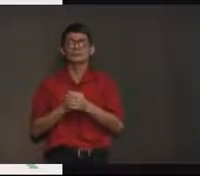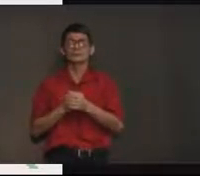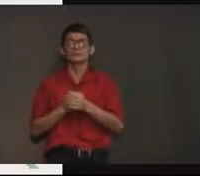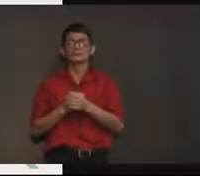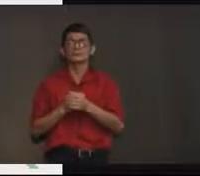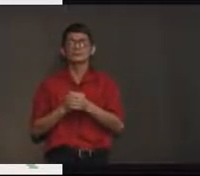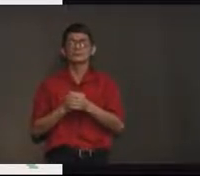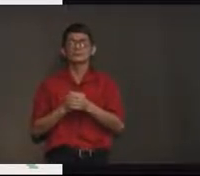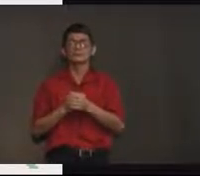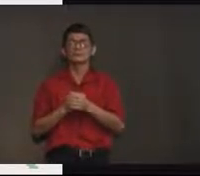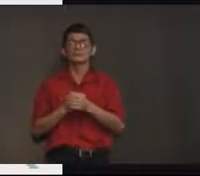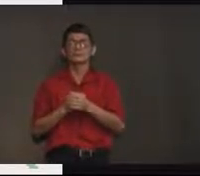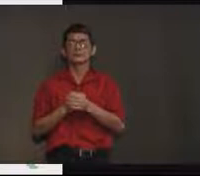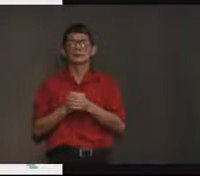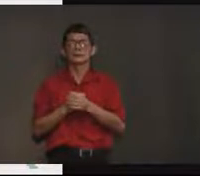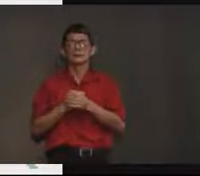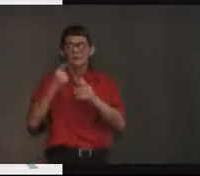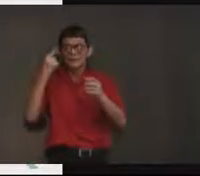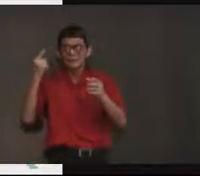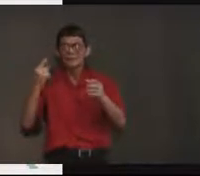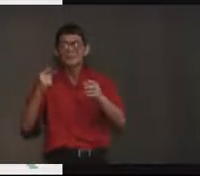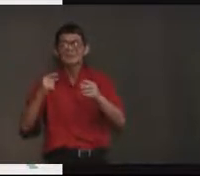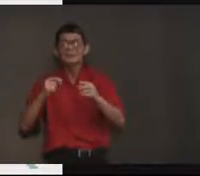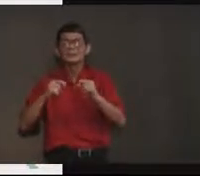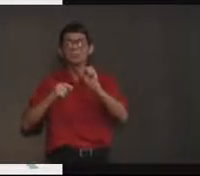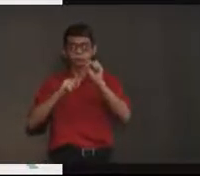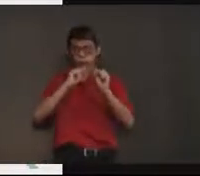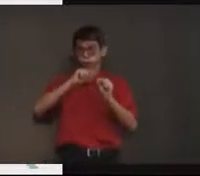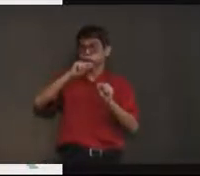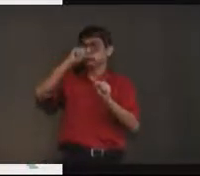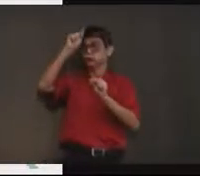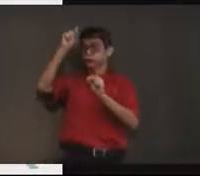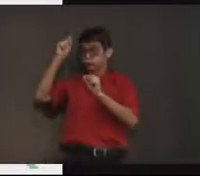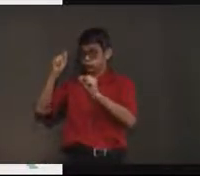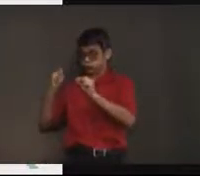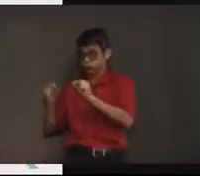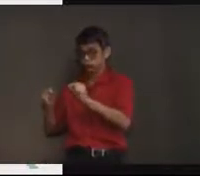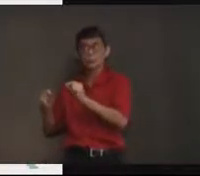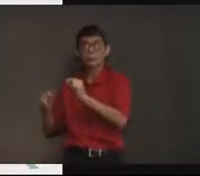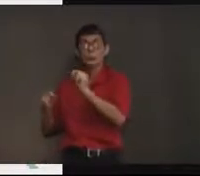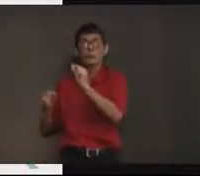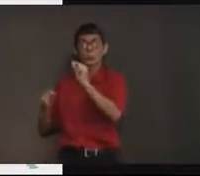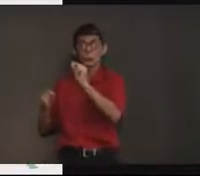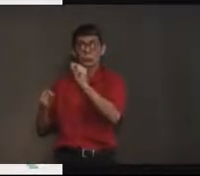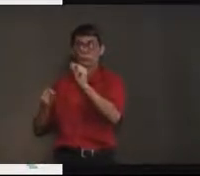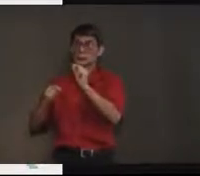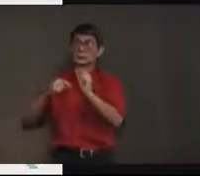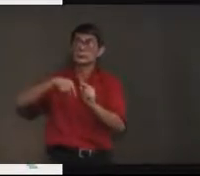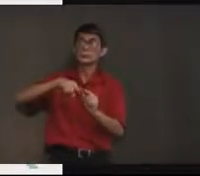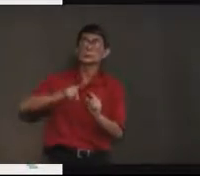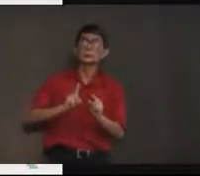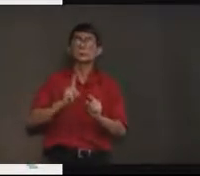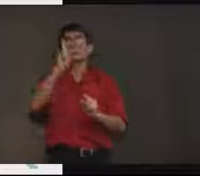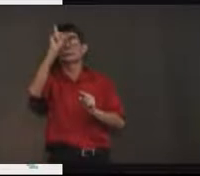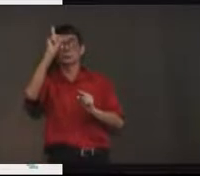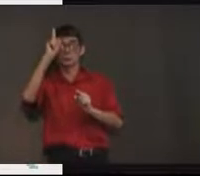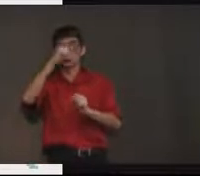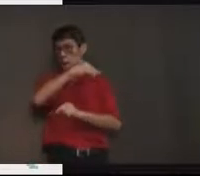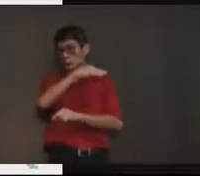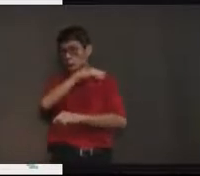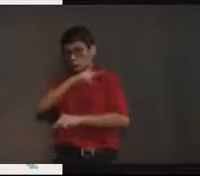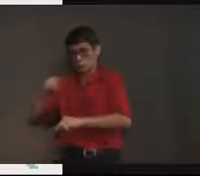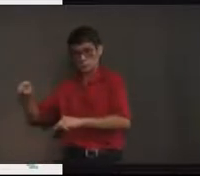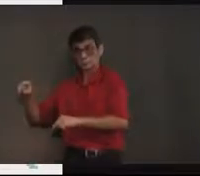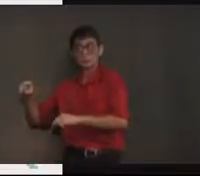chama aquele pontilhado em cima embaixo são os cortes vertical e horizontal do que está sendo visto